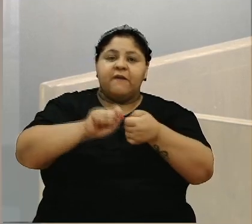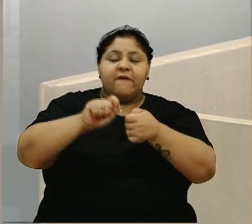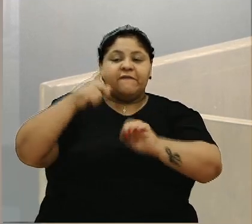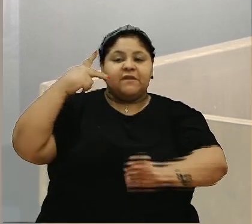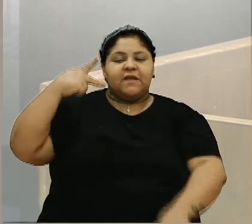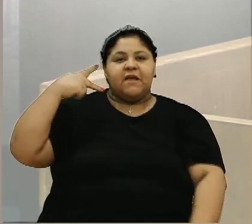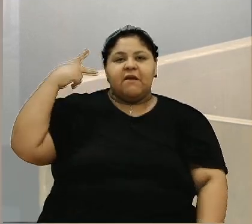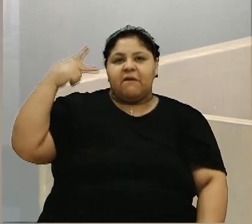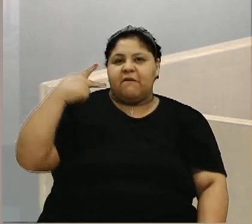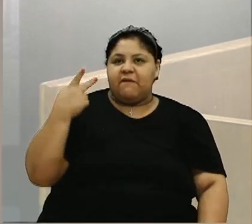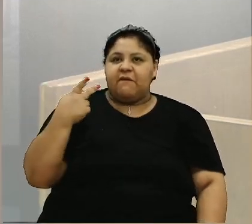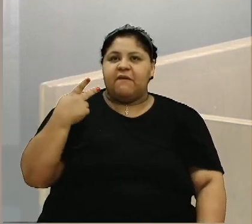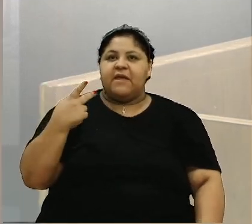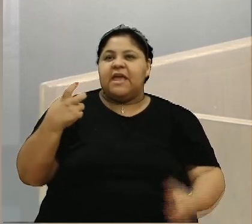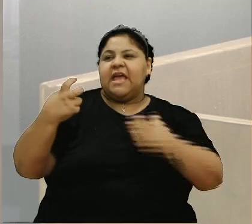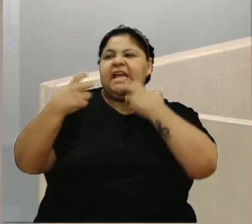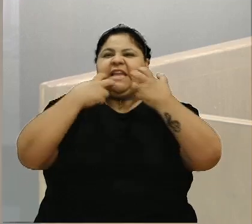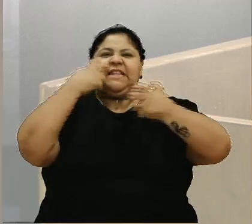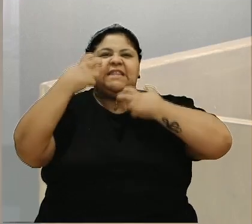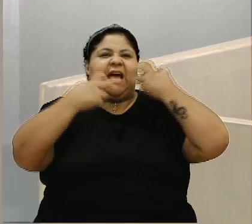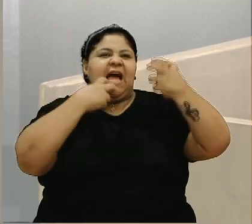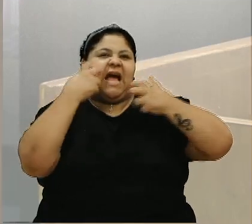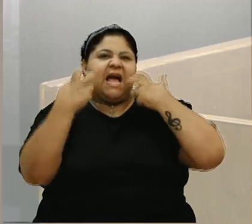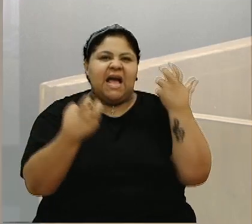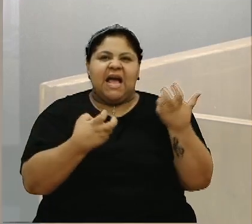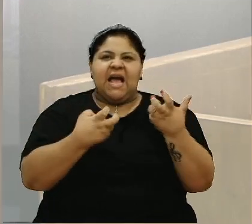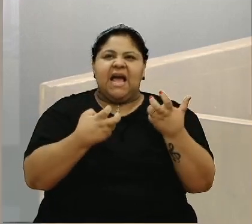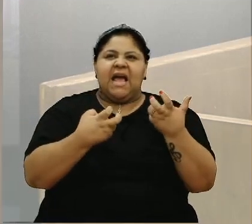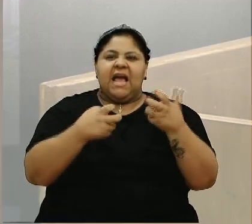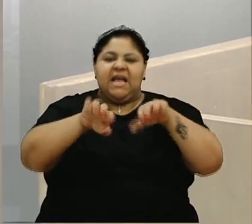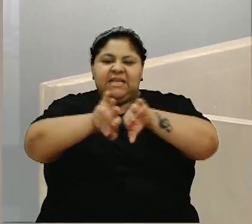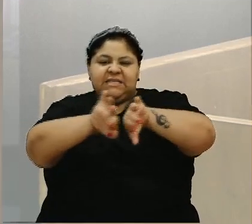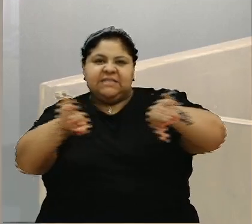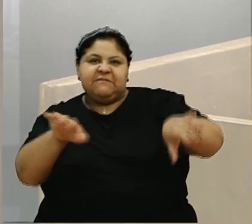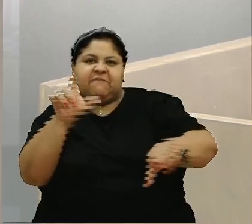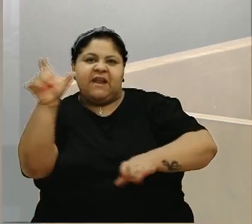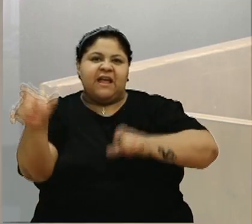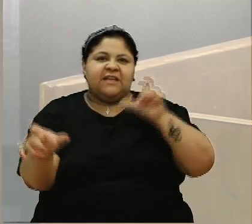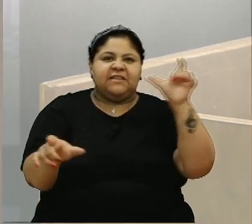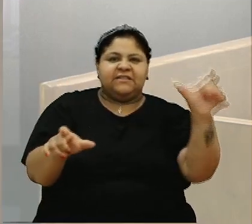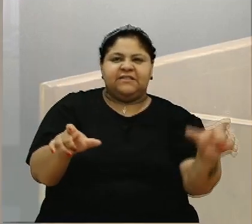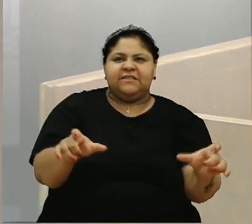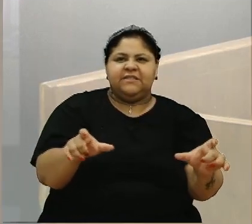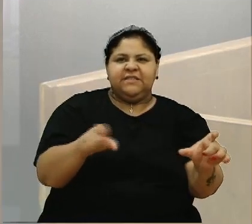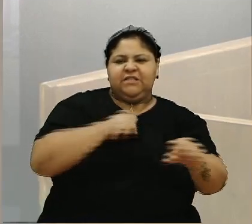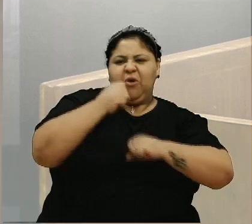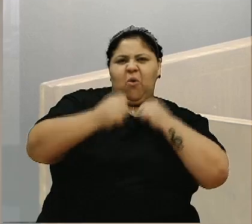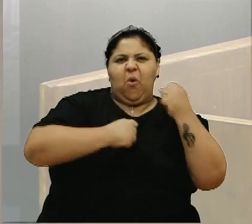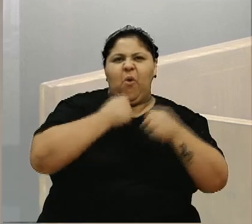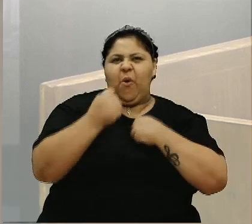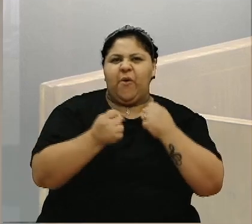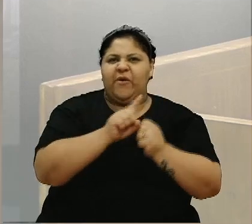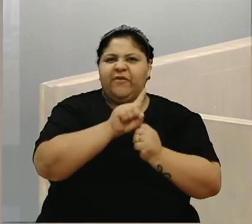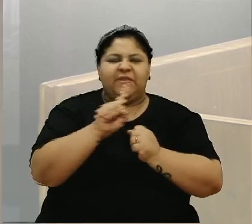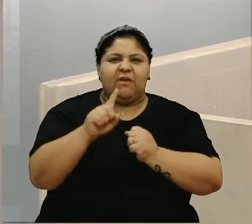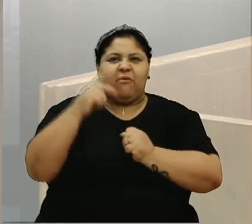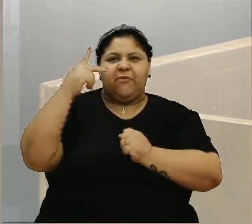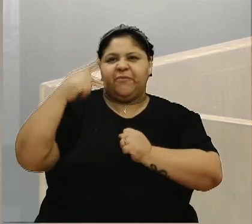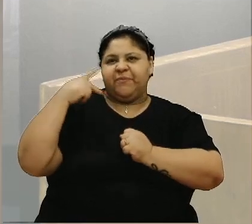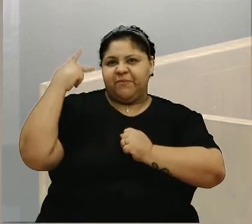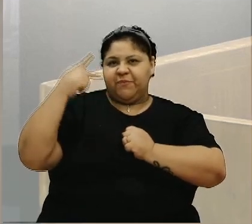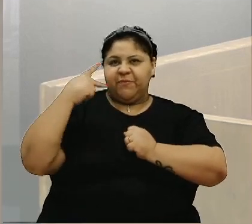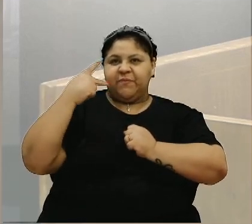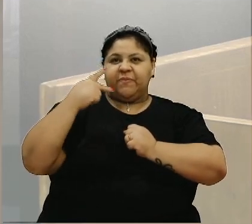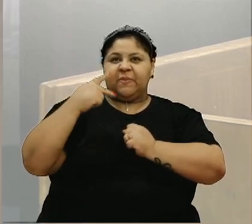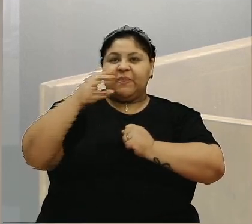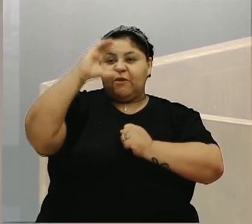política é gritar, é tentar separar as pessoas, é agir com ódio, essa não é a política que o